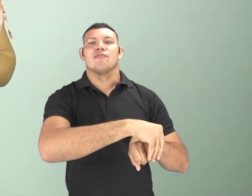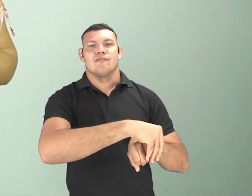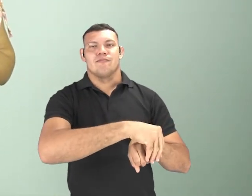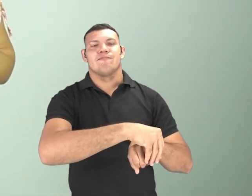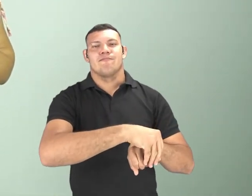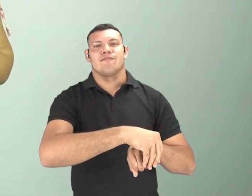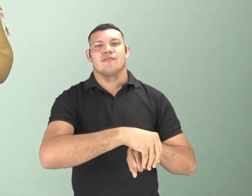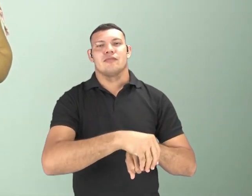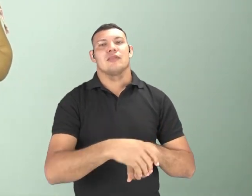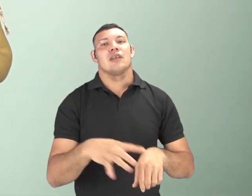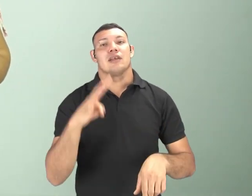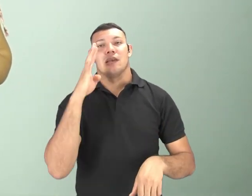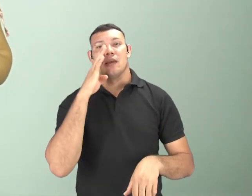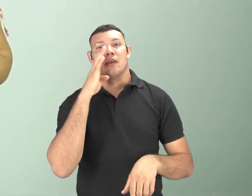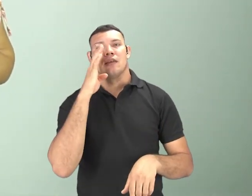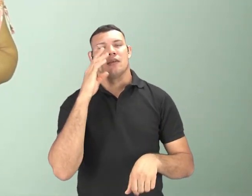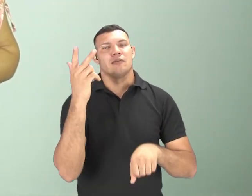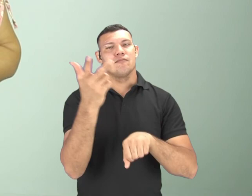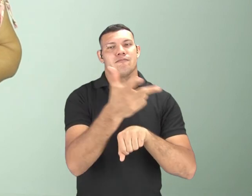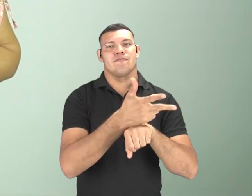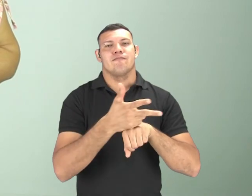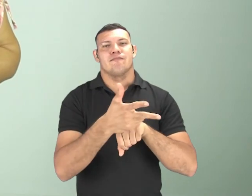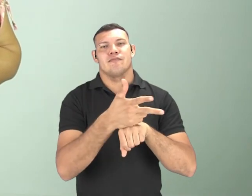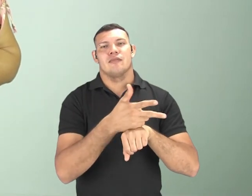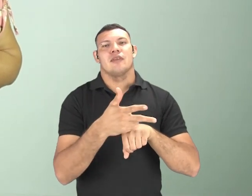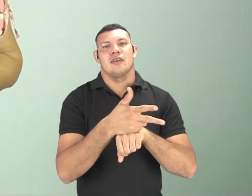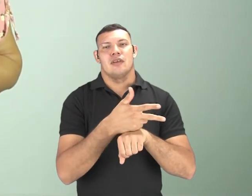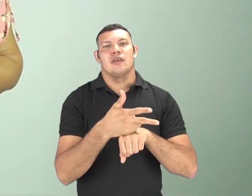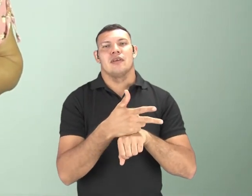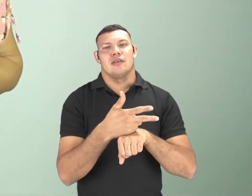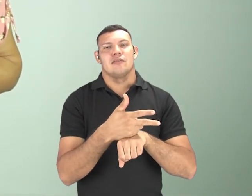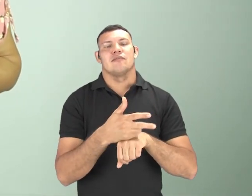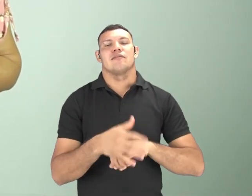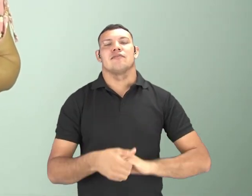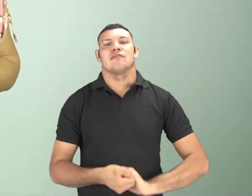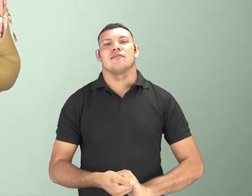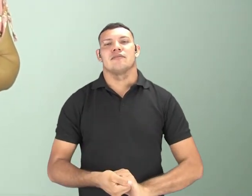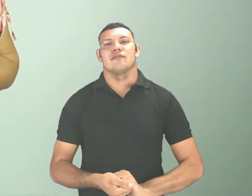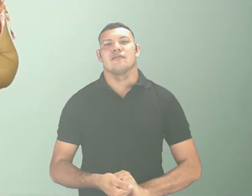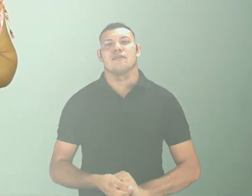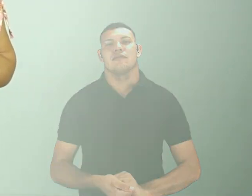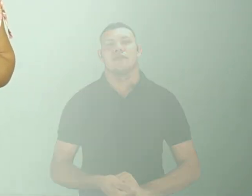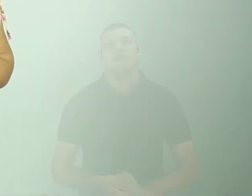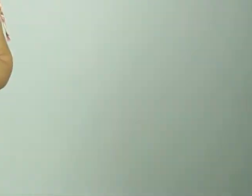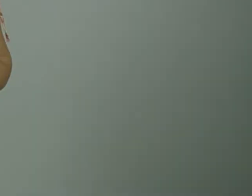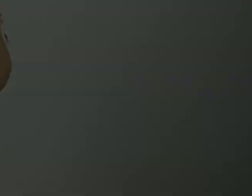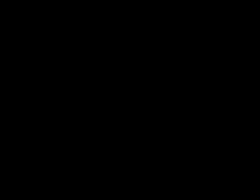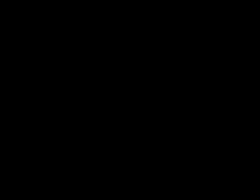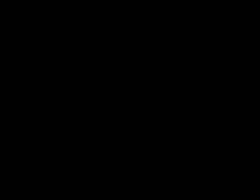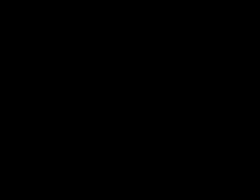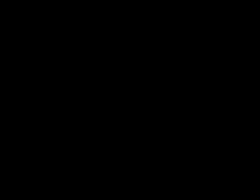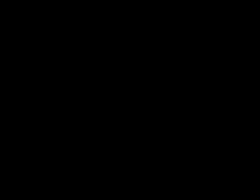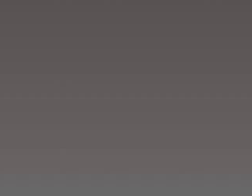conteúdos e reverem os vídeos que já foram gravados. Até a próxima aula.